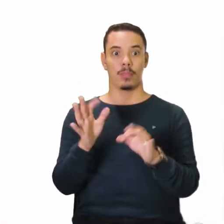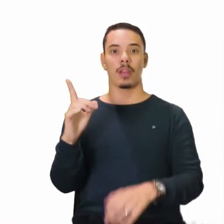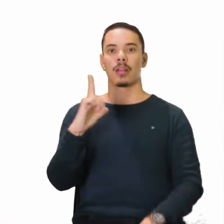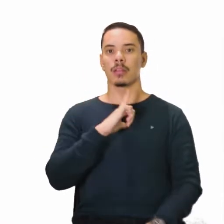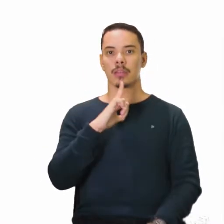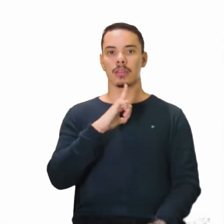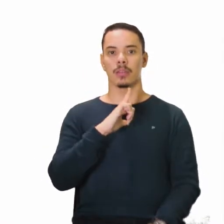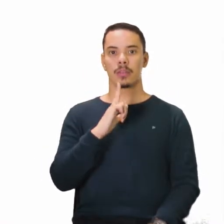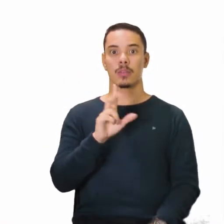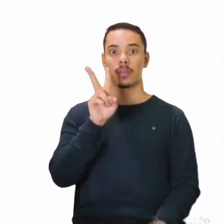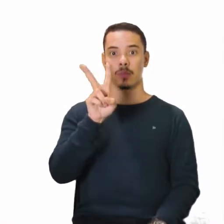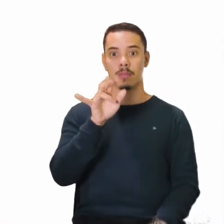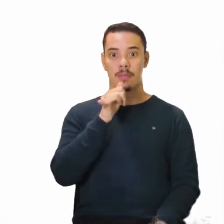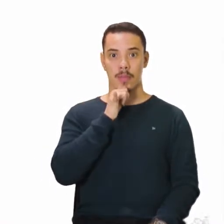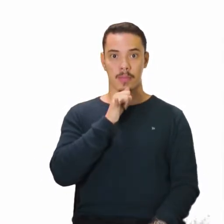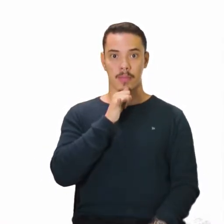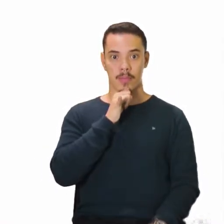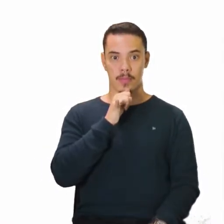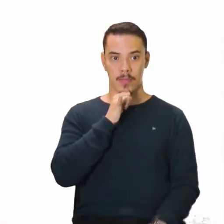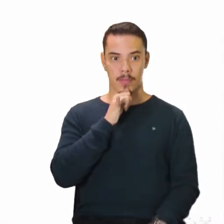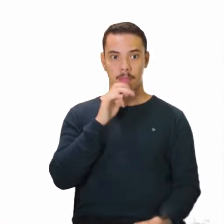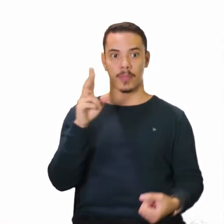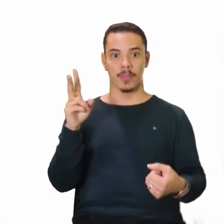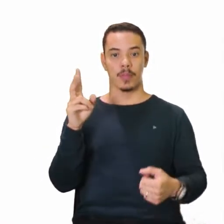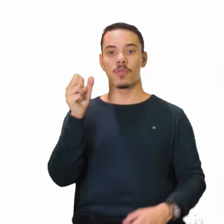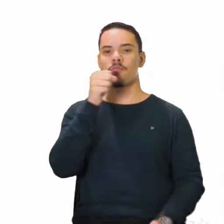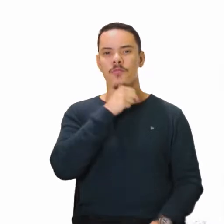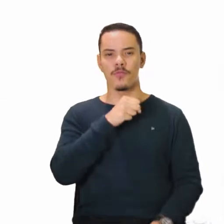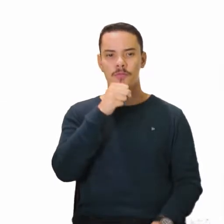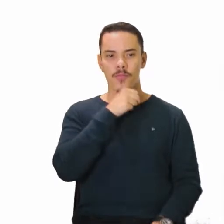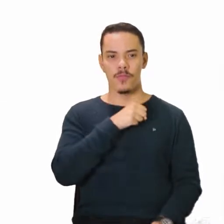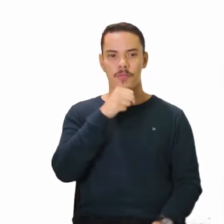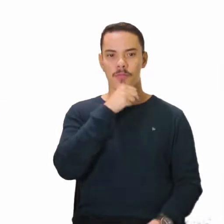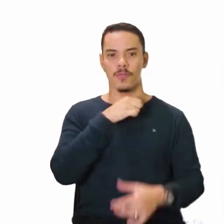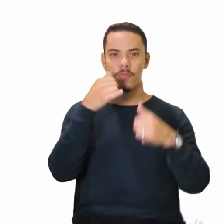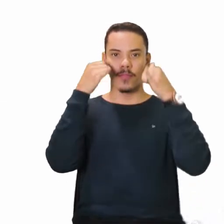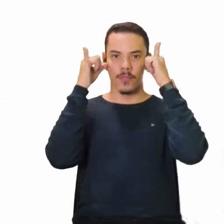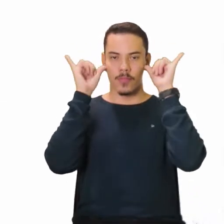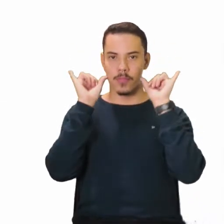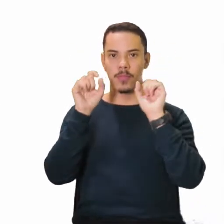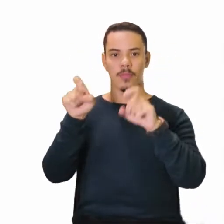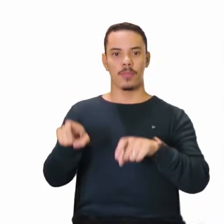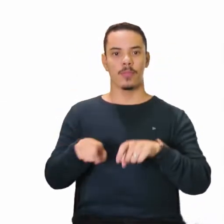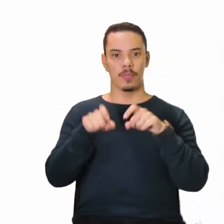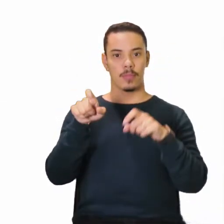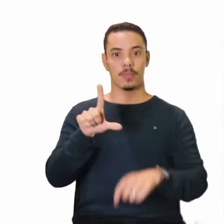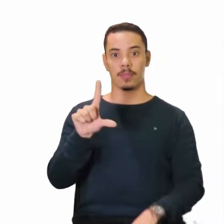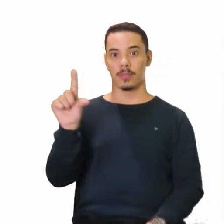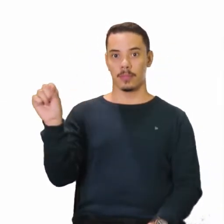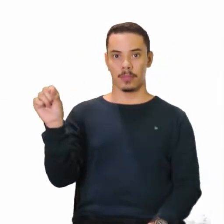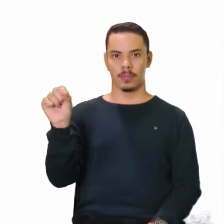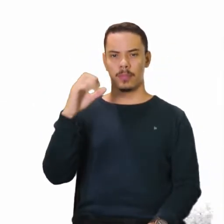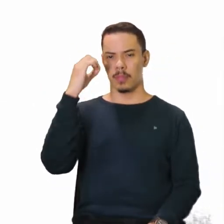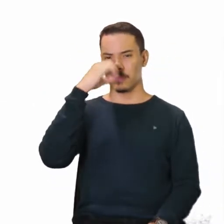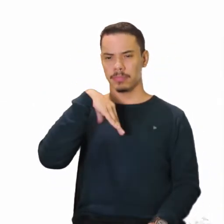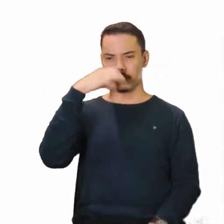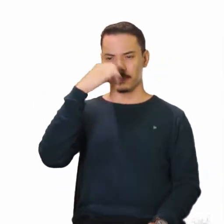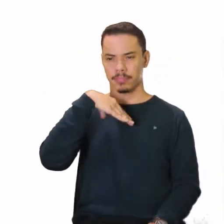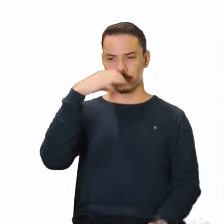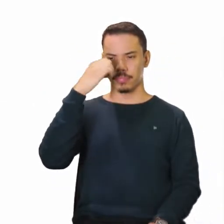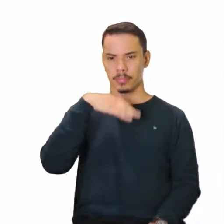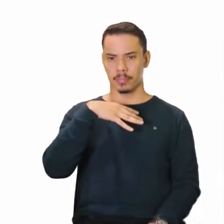temos dois exemplos, ó. O velho touro da fazenda saiu